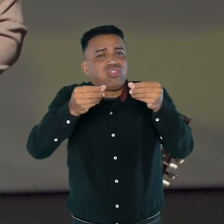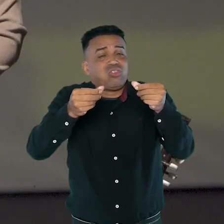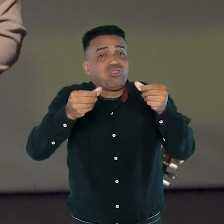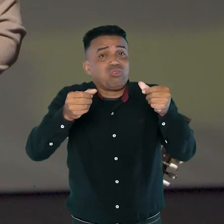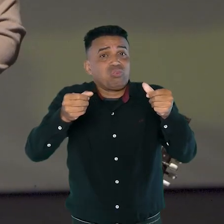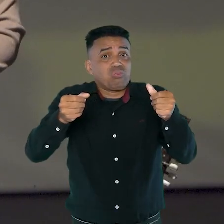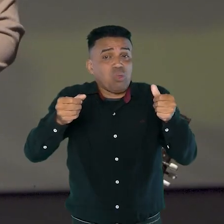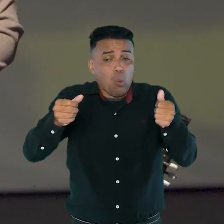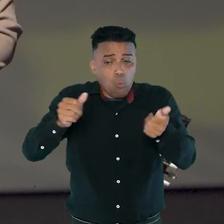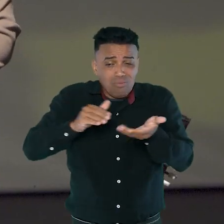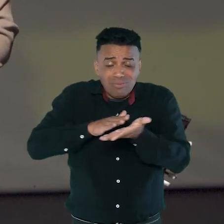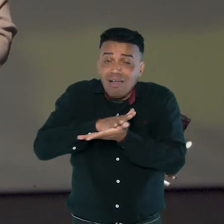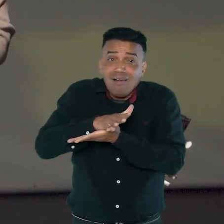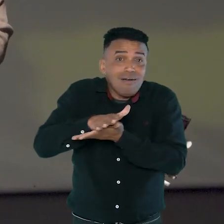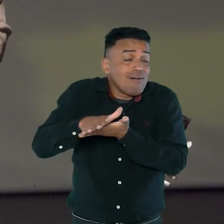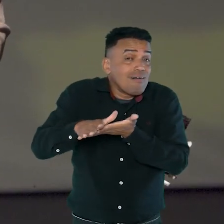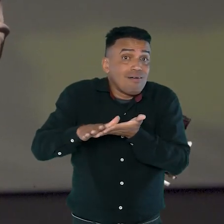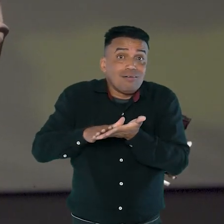nada.